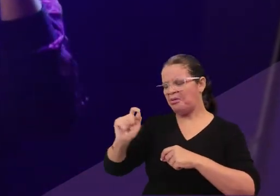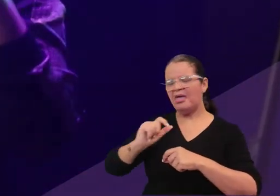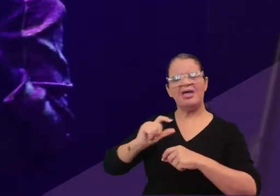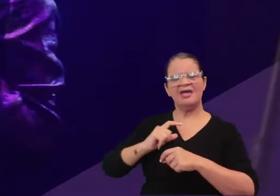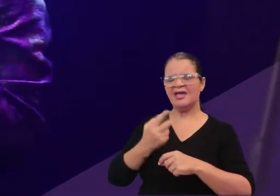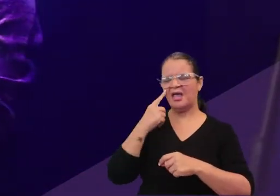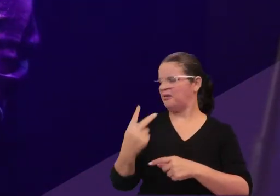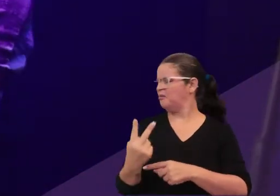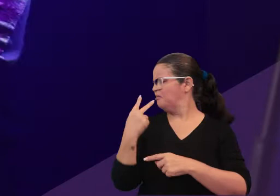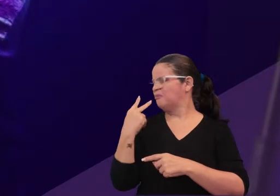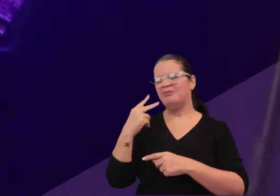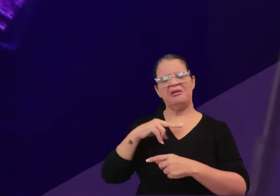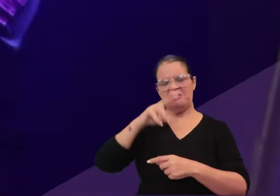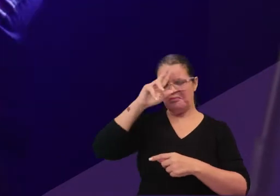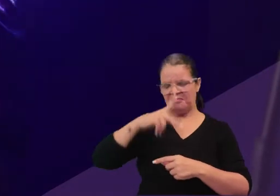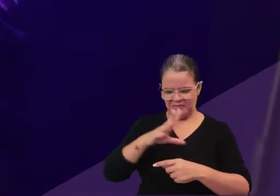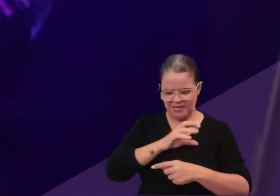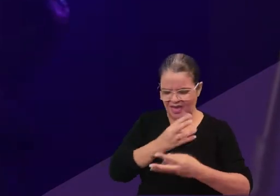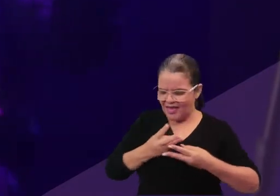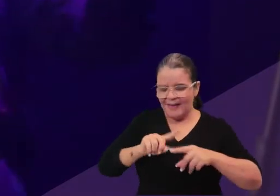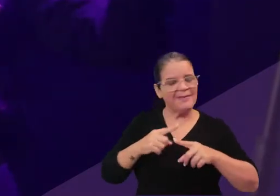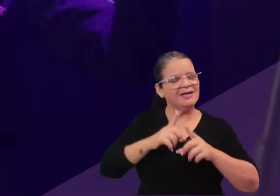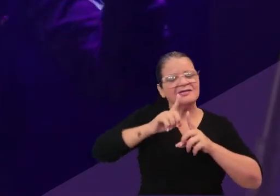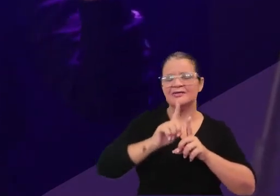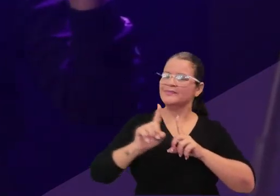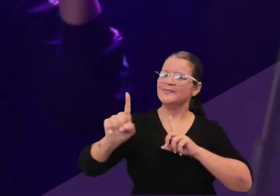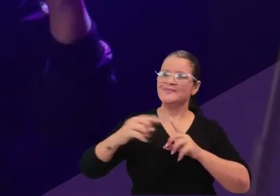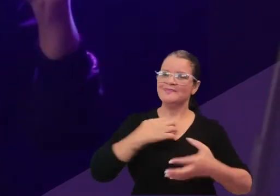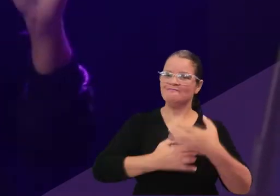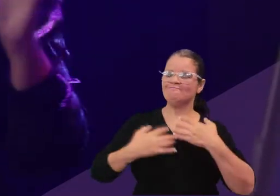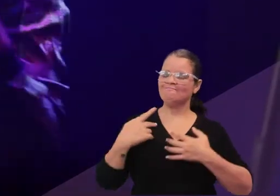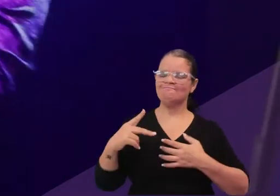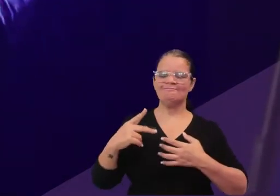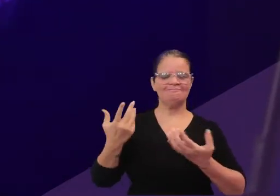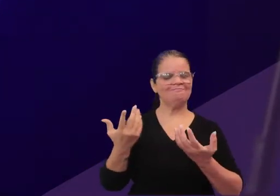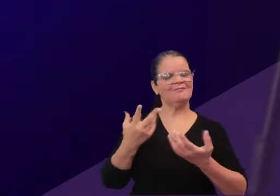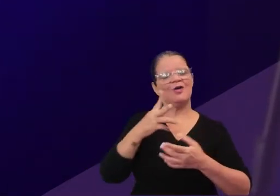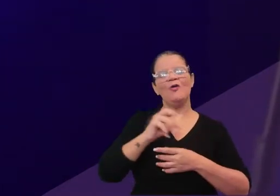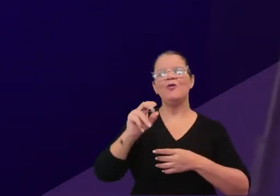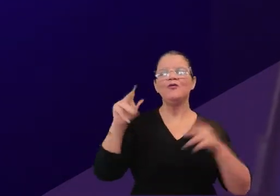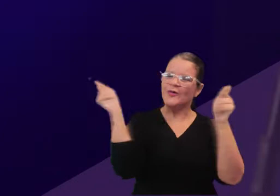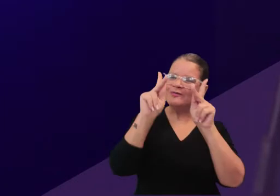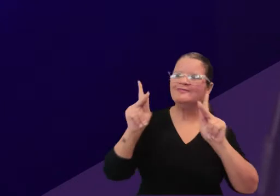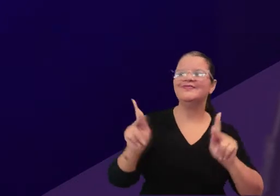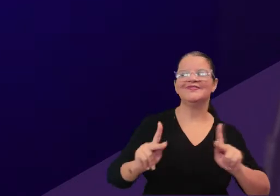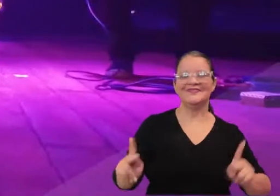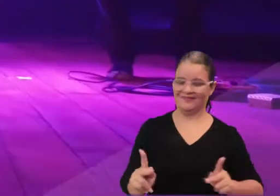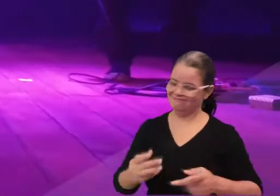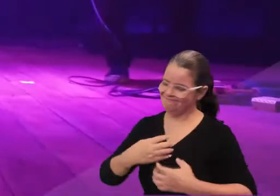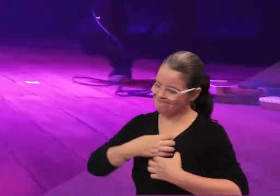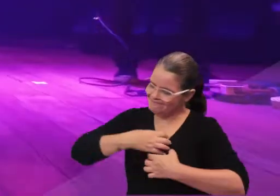seu. Fui me desfazendo sem olhar pra trás. Mas estou indo embora e pro seu